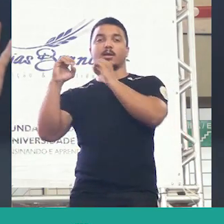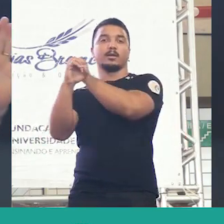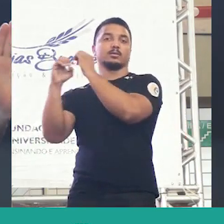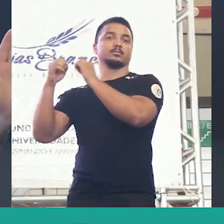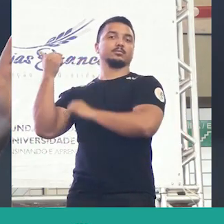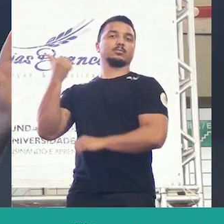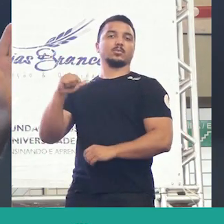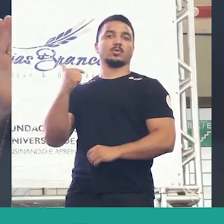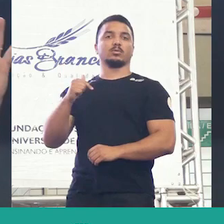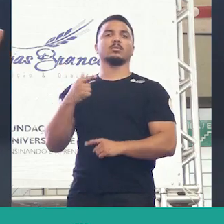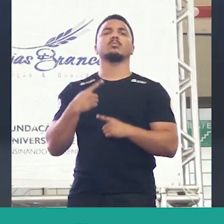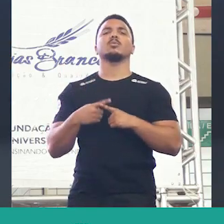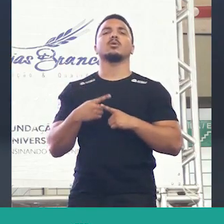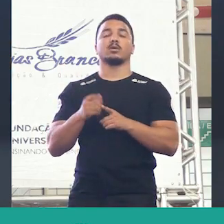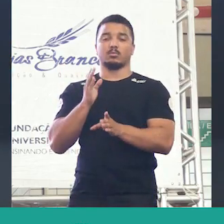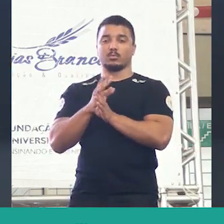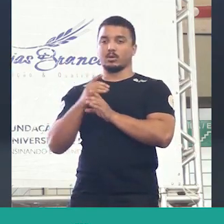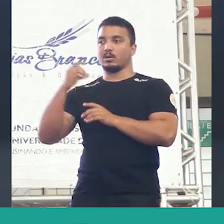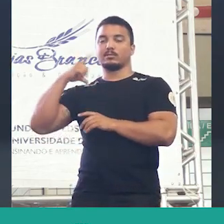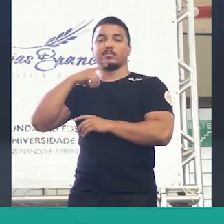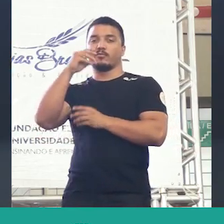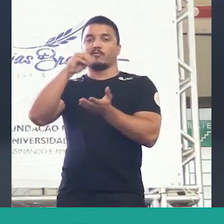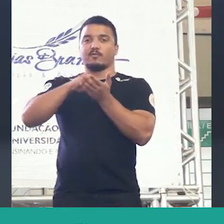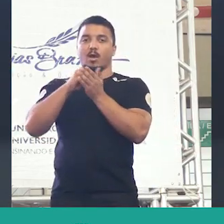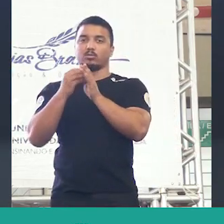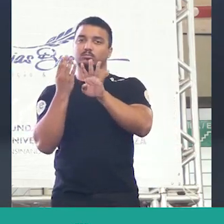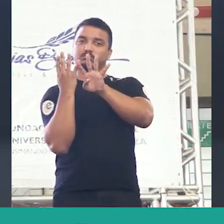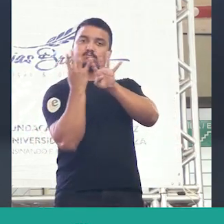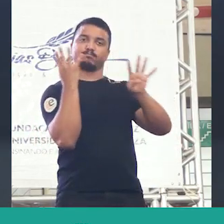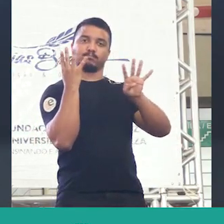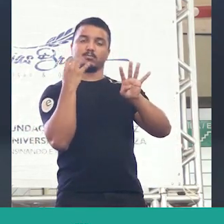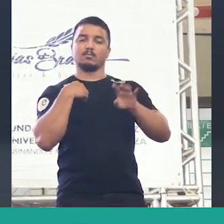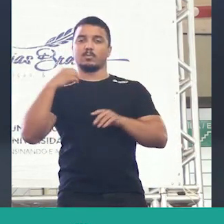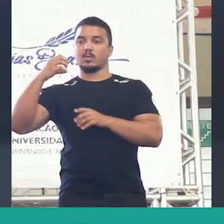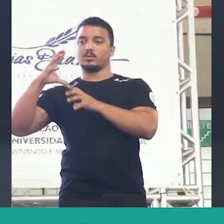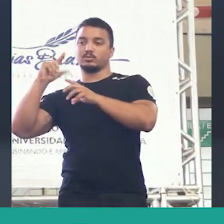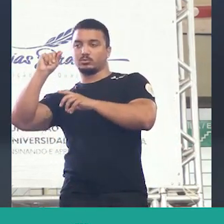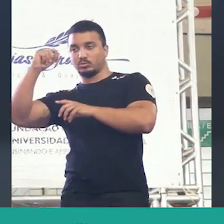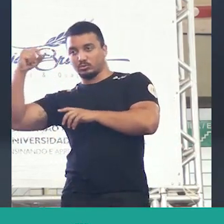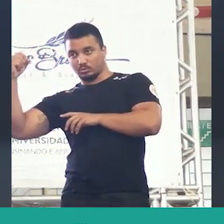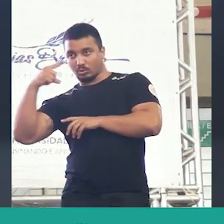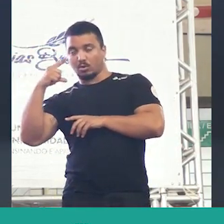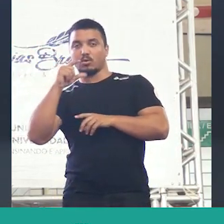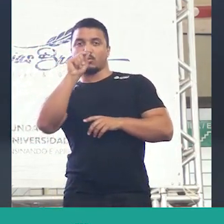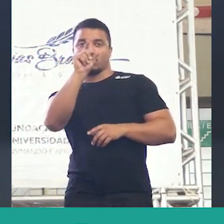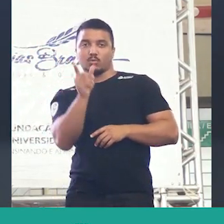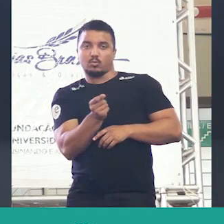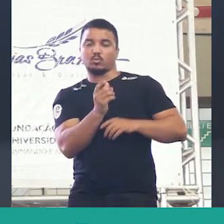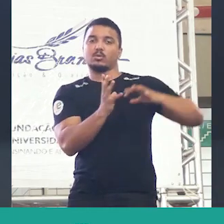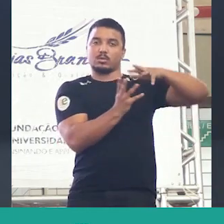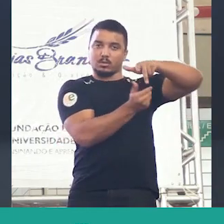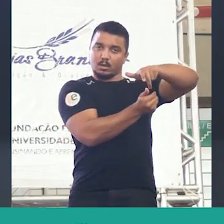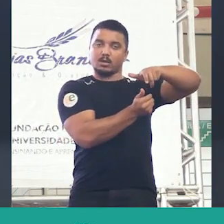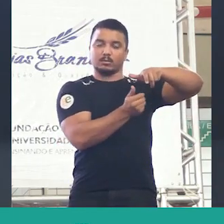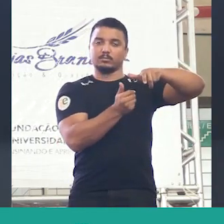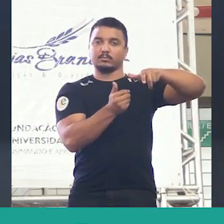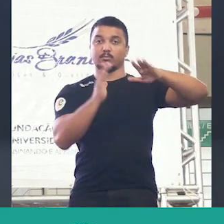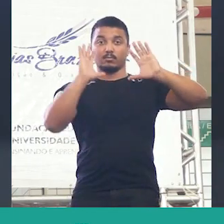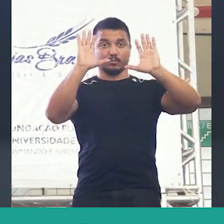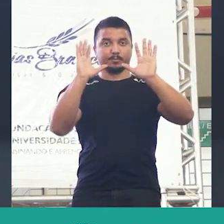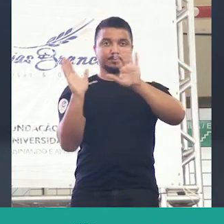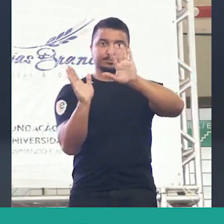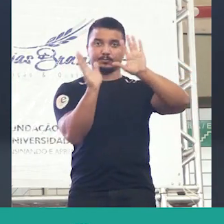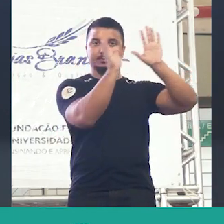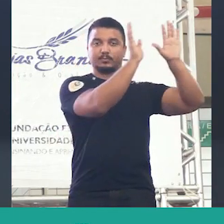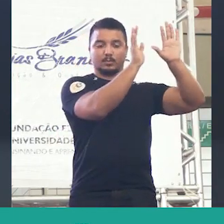eclipse. Por que não tem eclipse? Porque Sol, Lua e Terra não estão alinhados. No desenho de baixo. No desenho de baixo, o que está